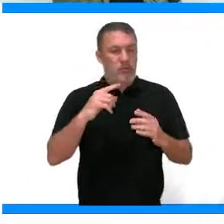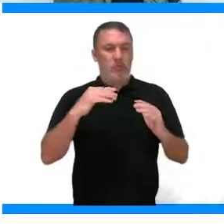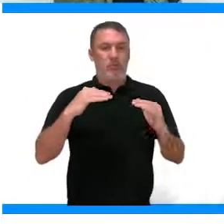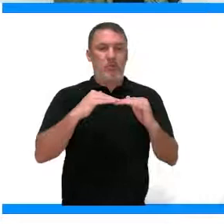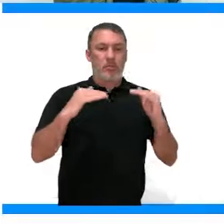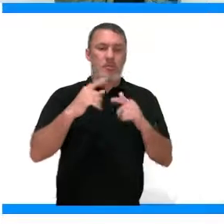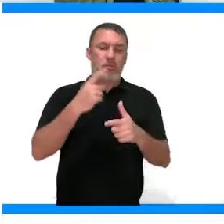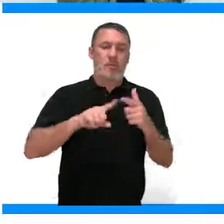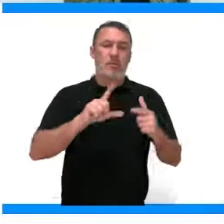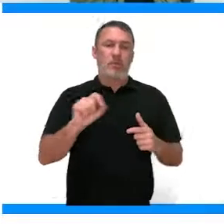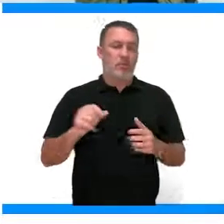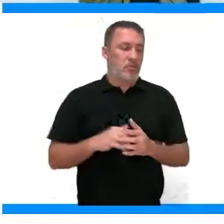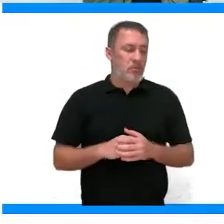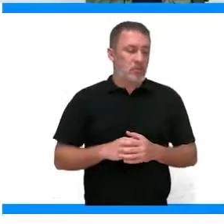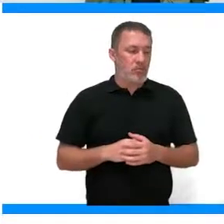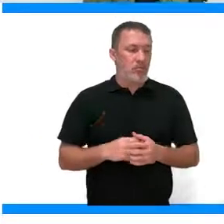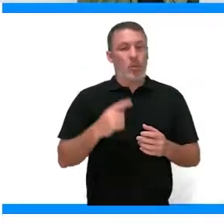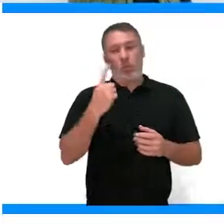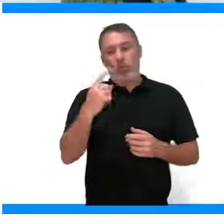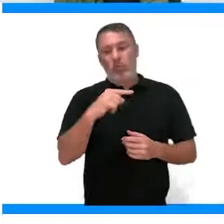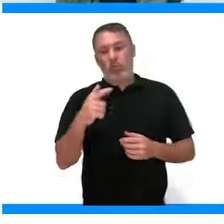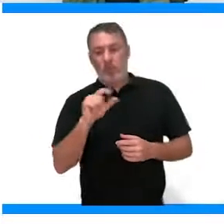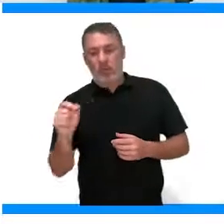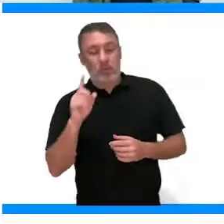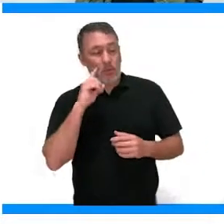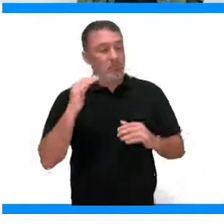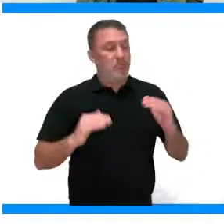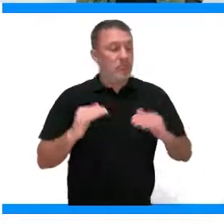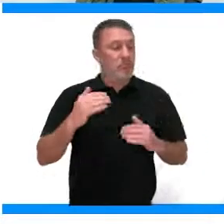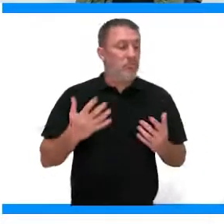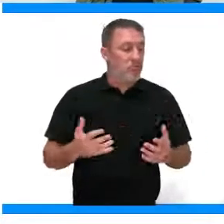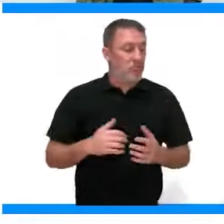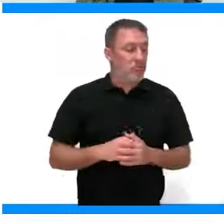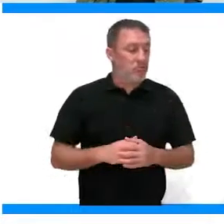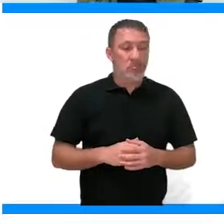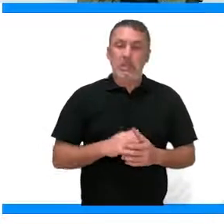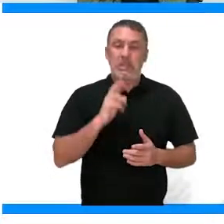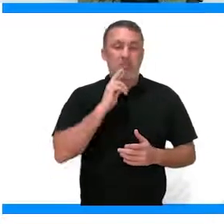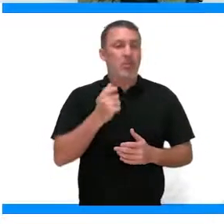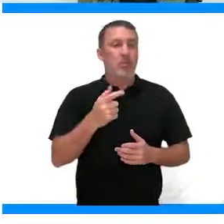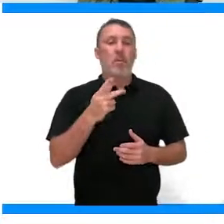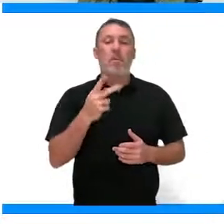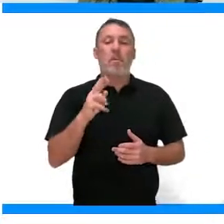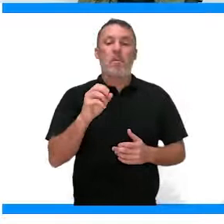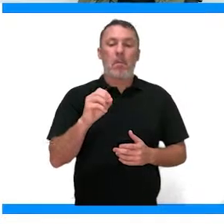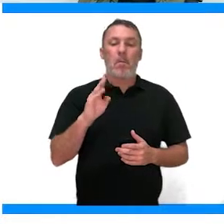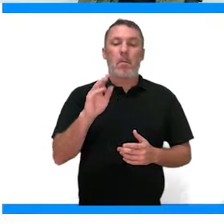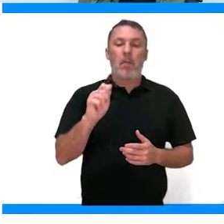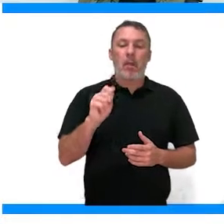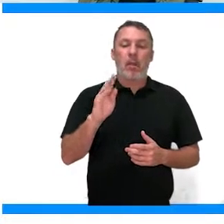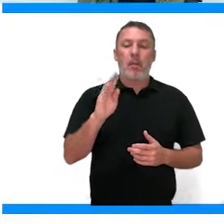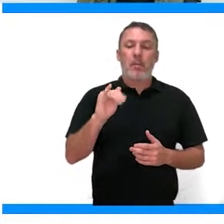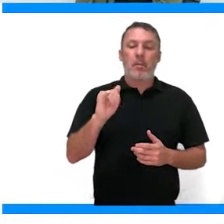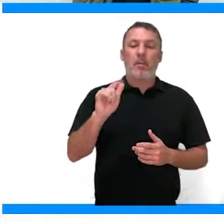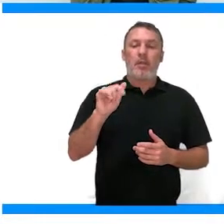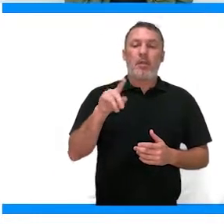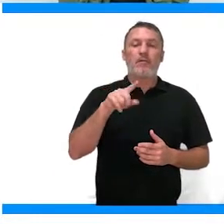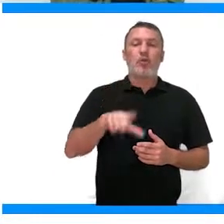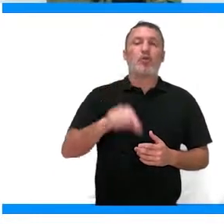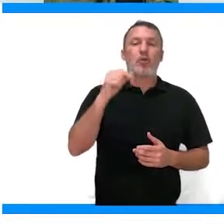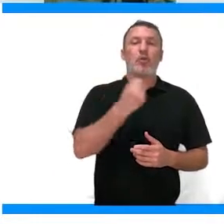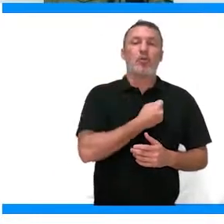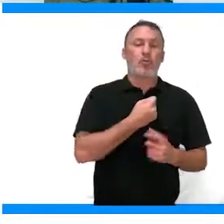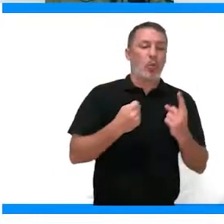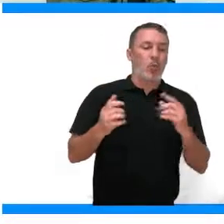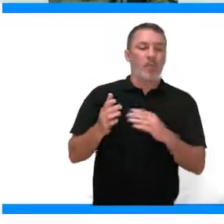multiplica por 100. Pode multiplicar por 100 ou não na probabilidade, tanto faz. Então, qual é a probabilidade de você sortear um